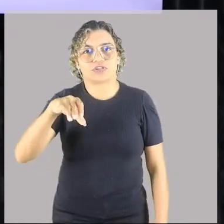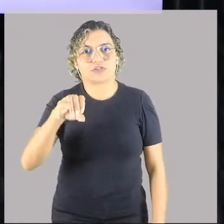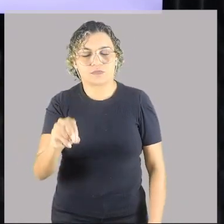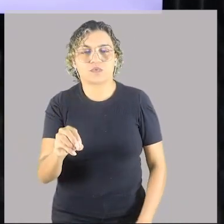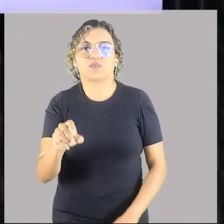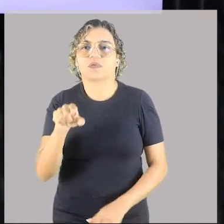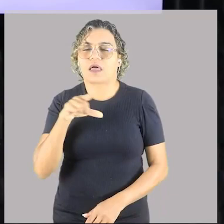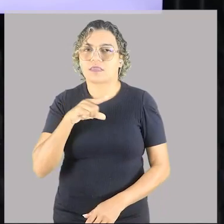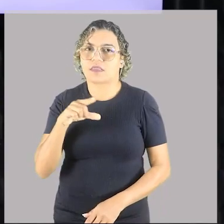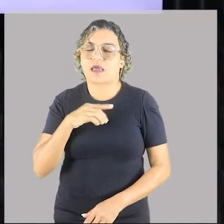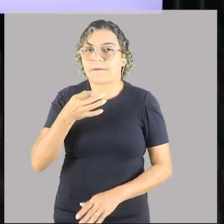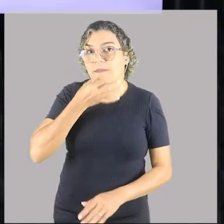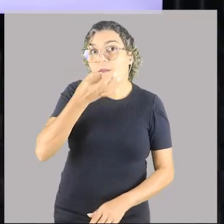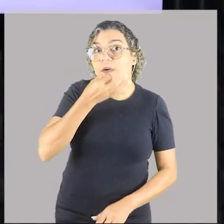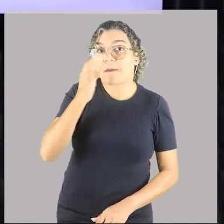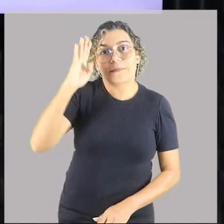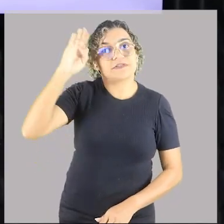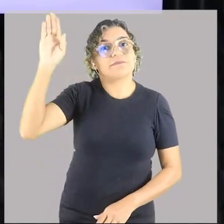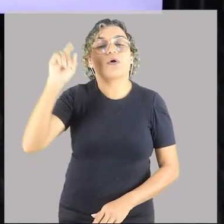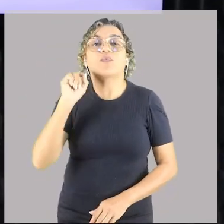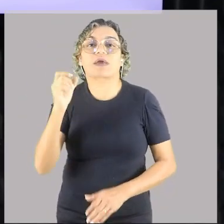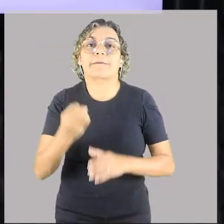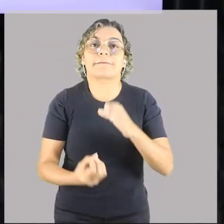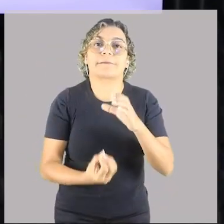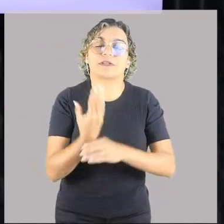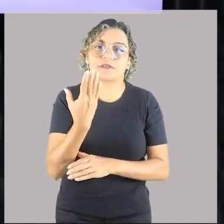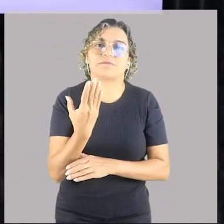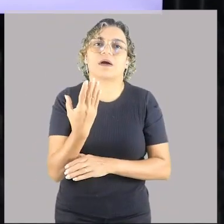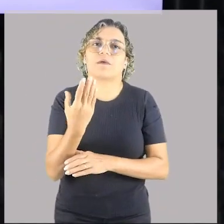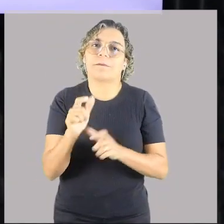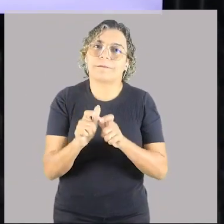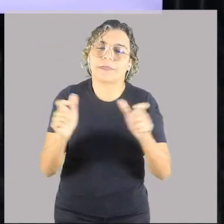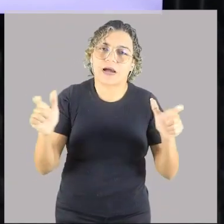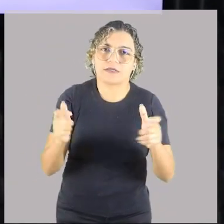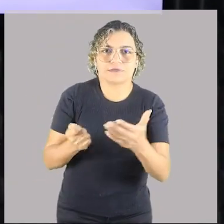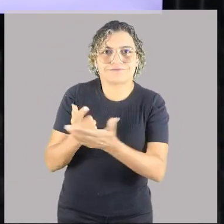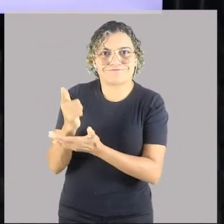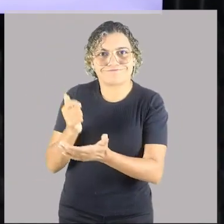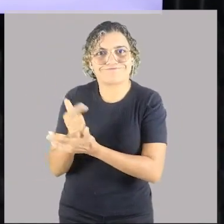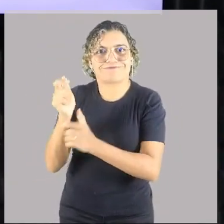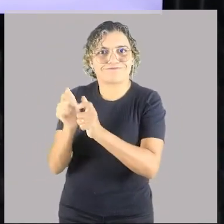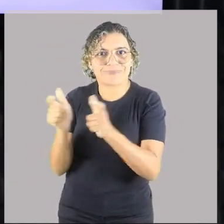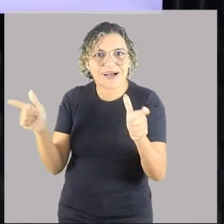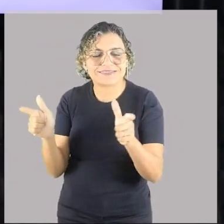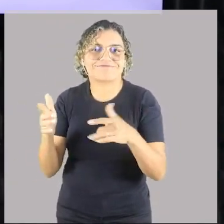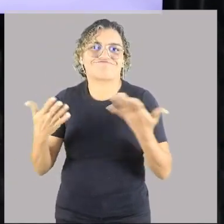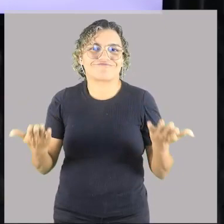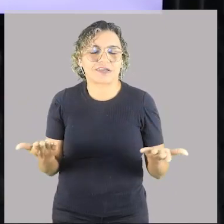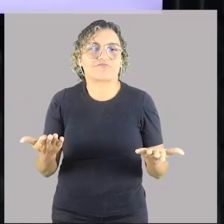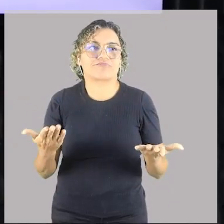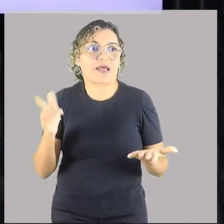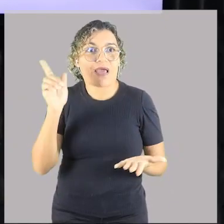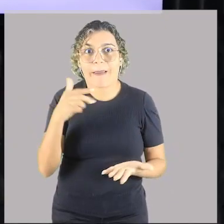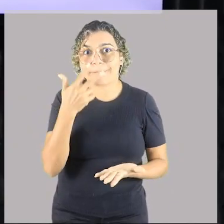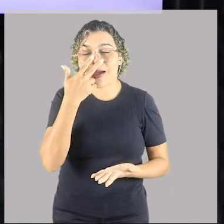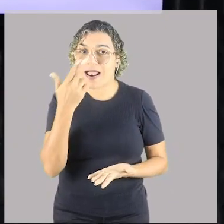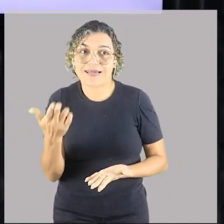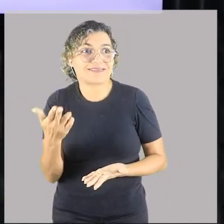seu principal argumento o quê? Produção em massa, consumo em massa. Então, isso